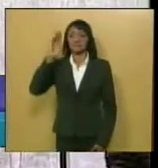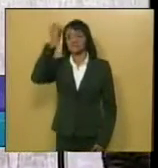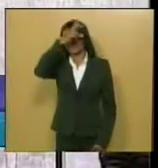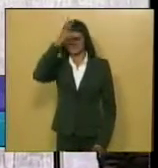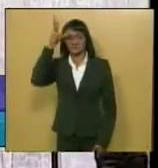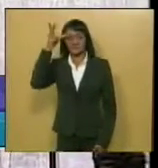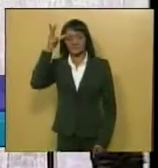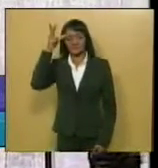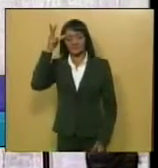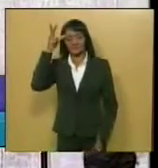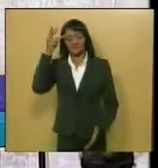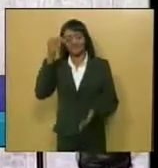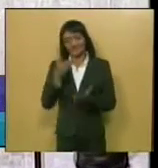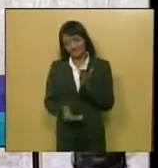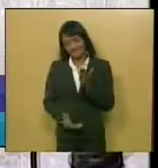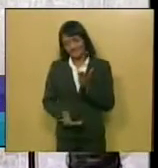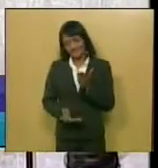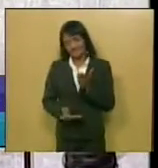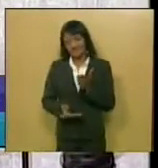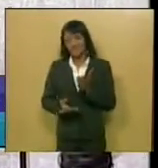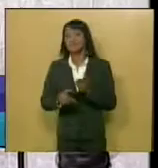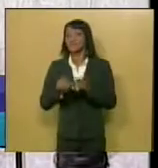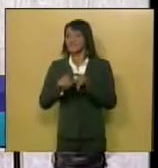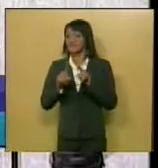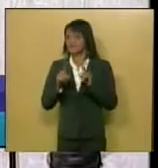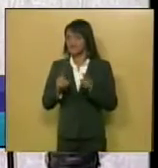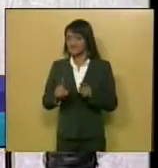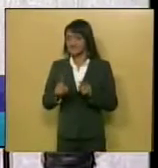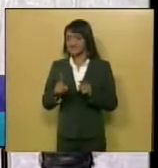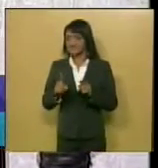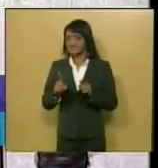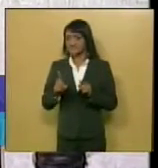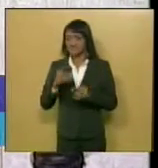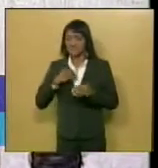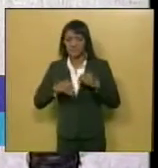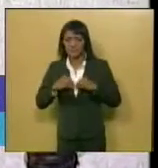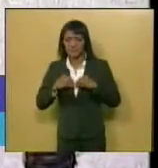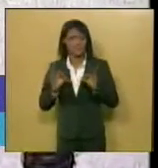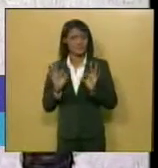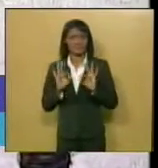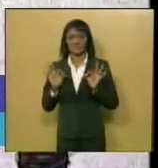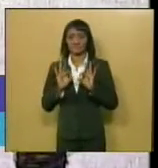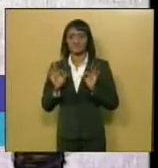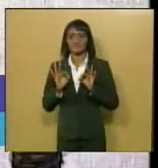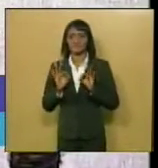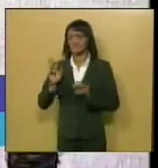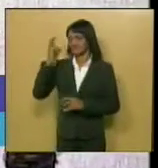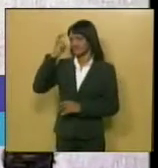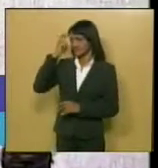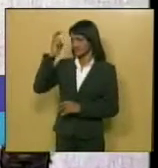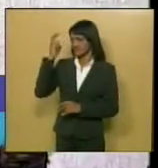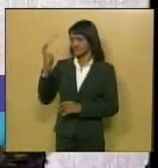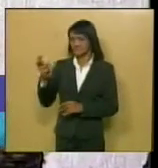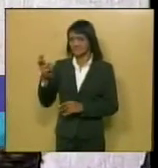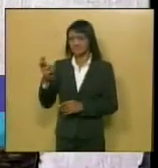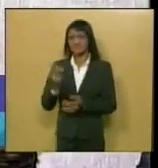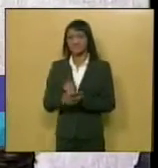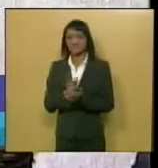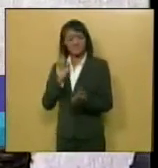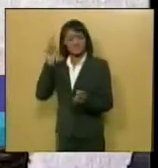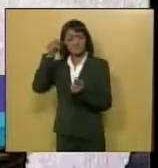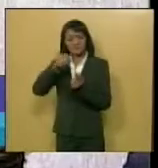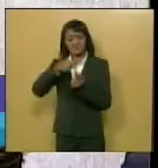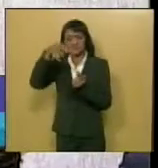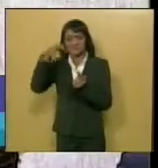foi derrotado. Esse resultado não o desmotivou. Inteligente,